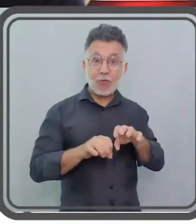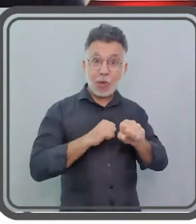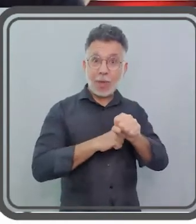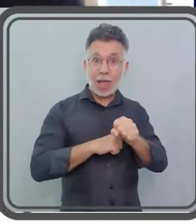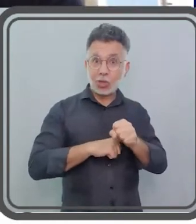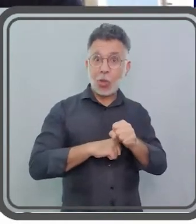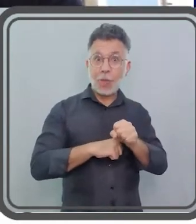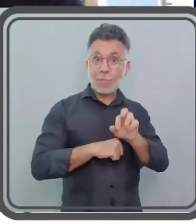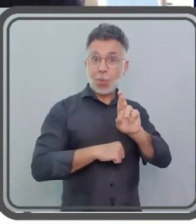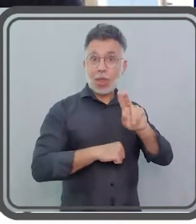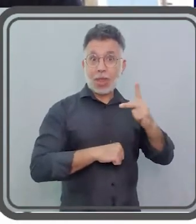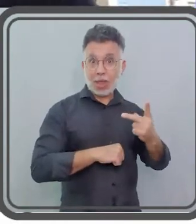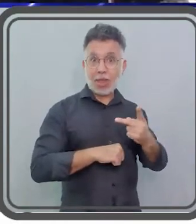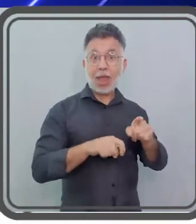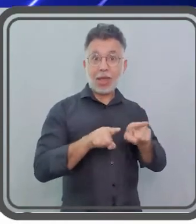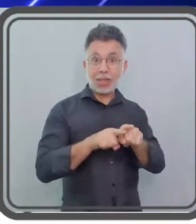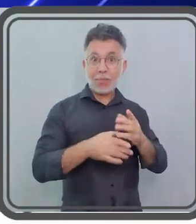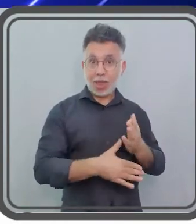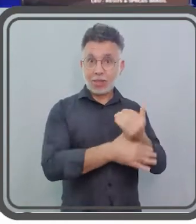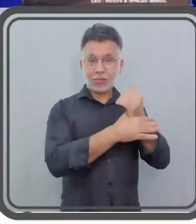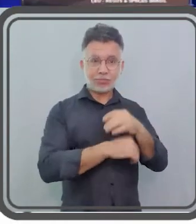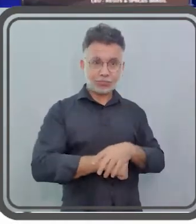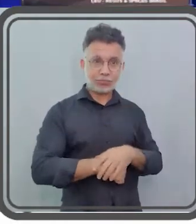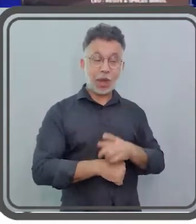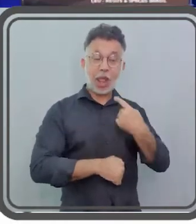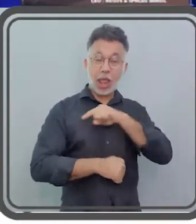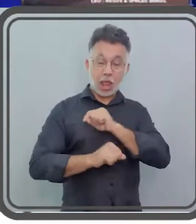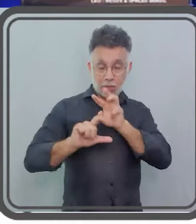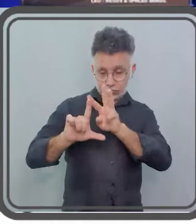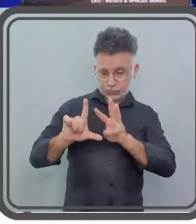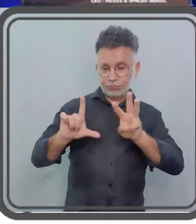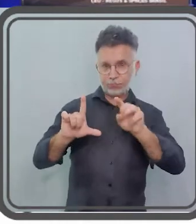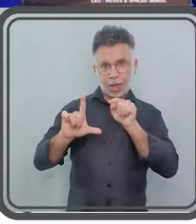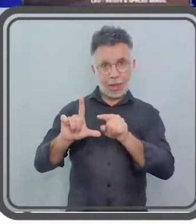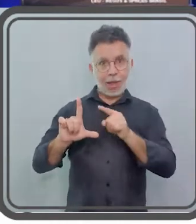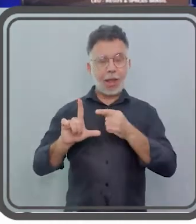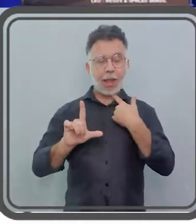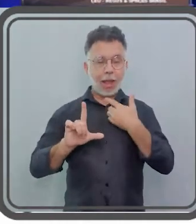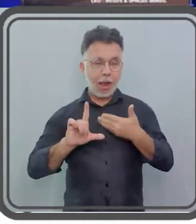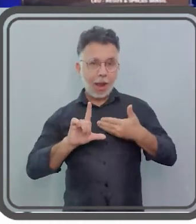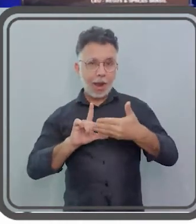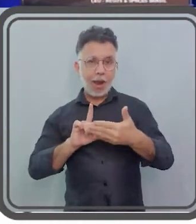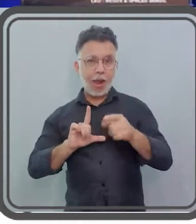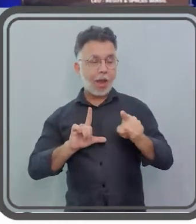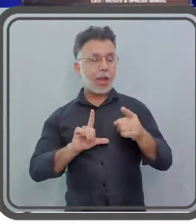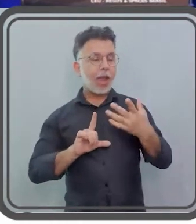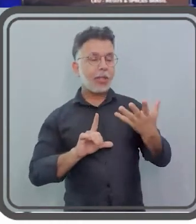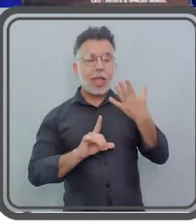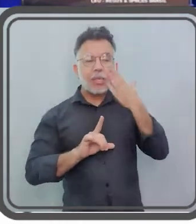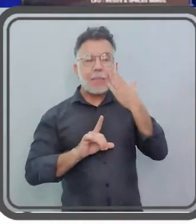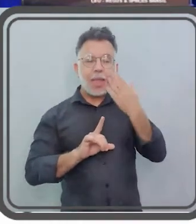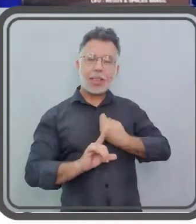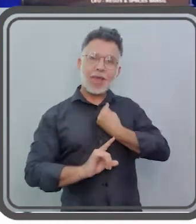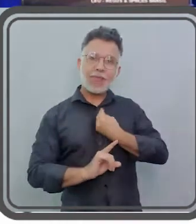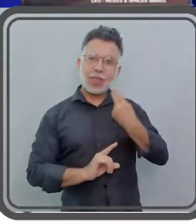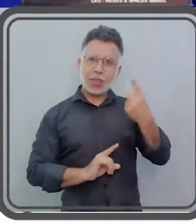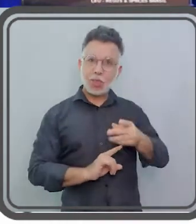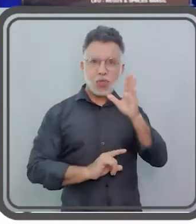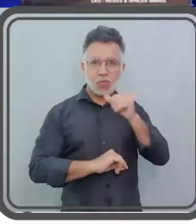Exatamente, Tiago. A nossa plataforma parte do princípio que a gente quer ser parte da vida do funcionário. Não quer